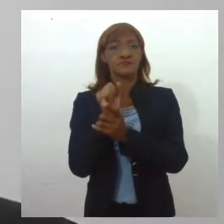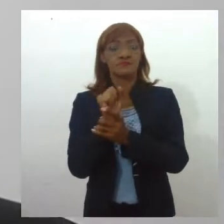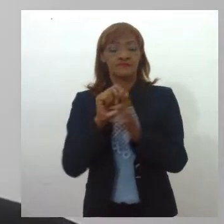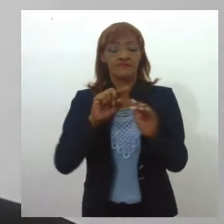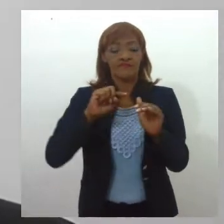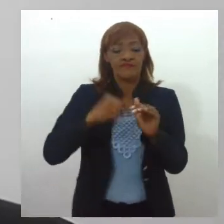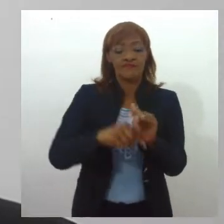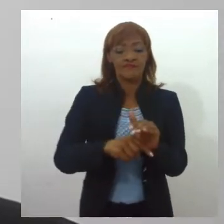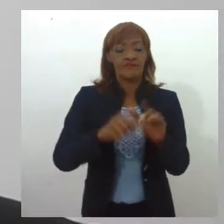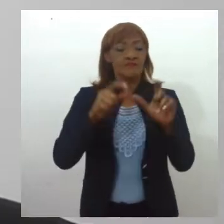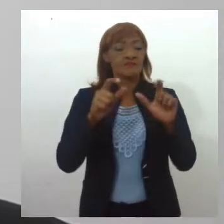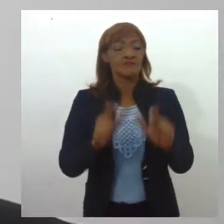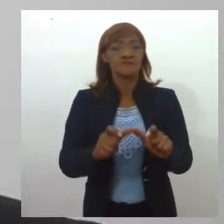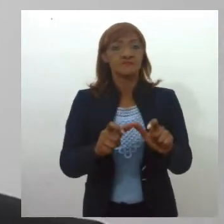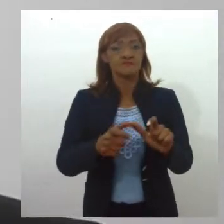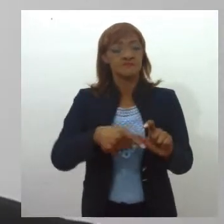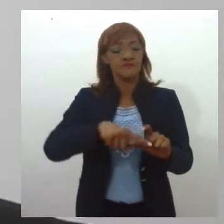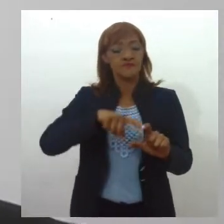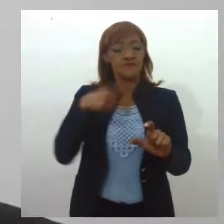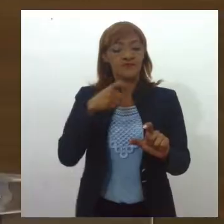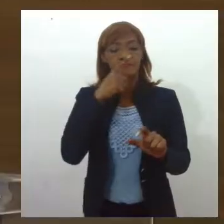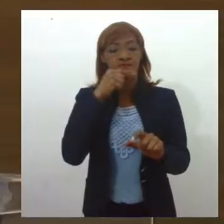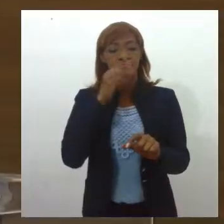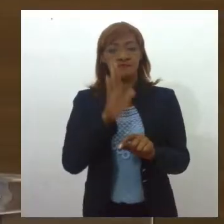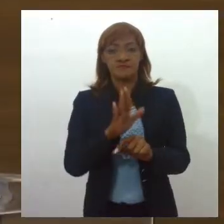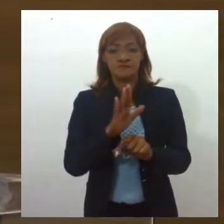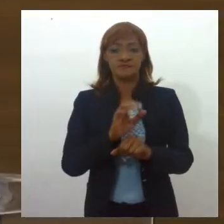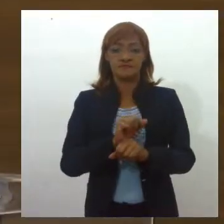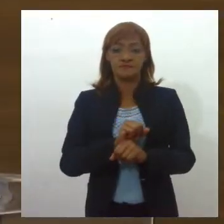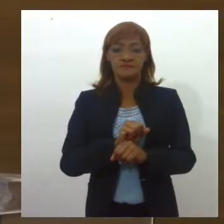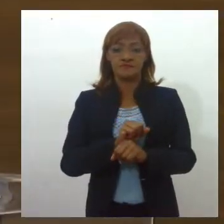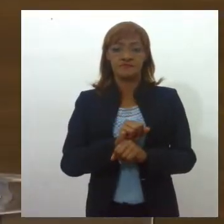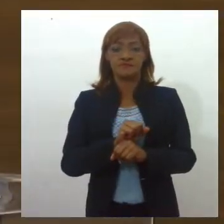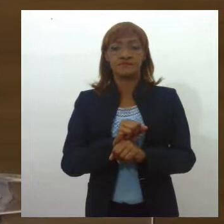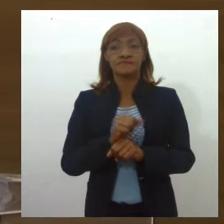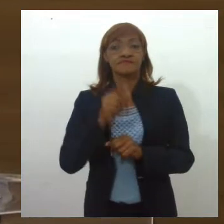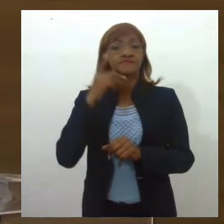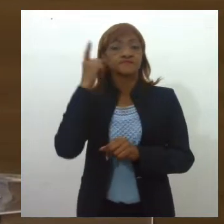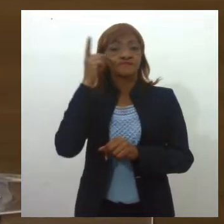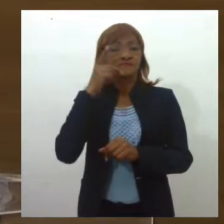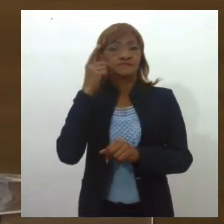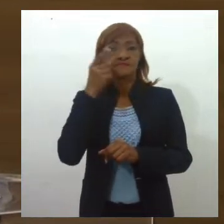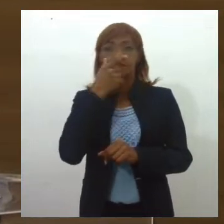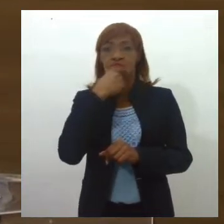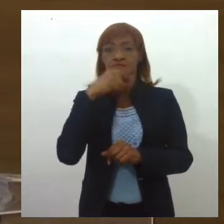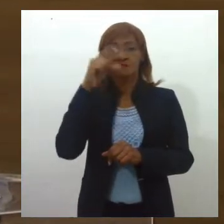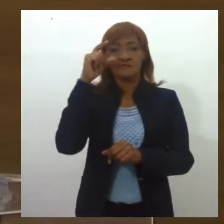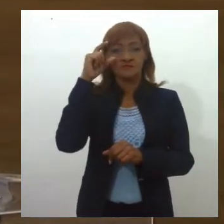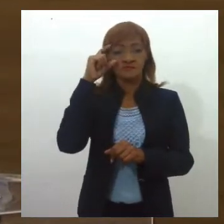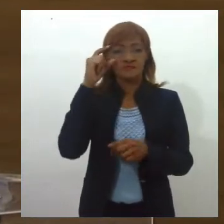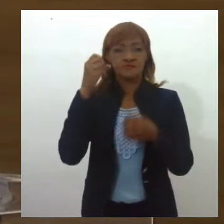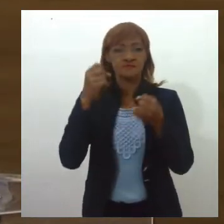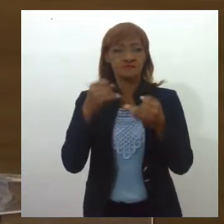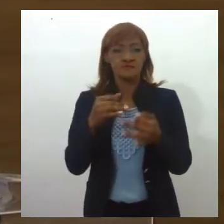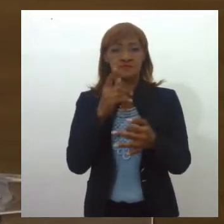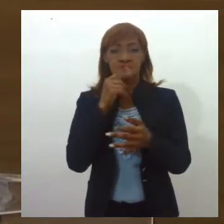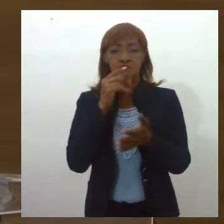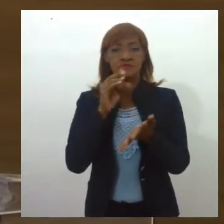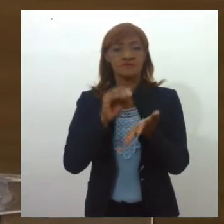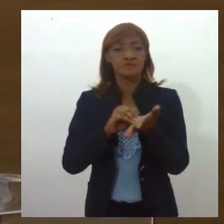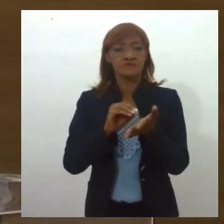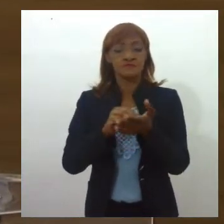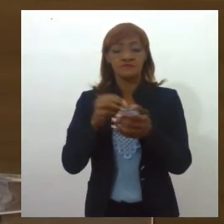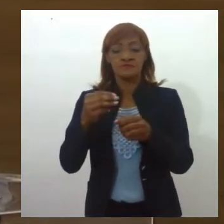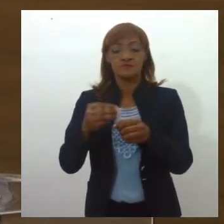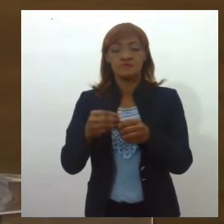nessas comunidades para que nós possamos garantir o acesso à água. Já o deputado Jorge Passos falou sobre a falta de água no município de Ribeirópolis